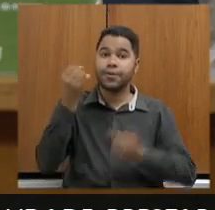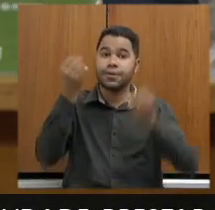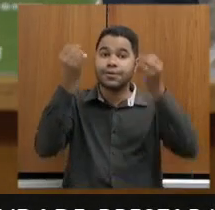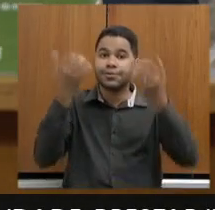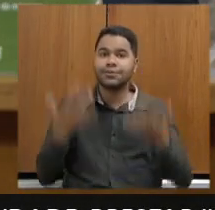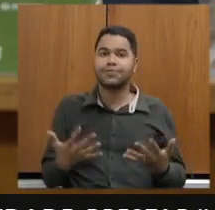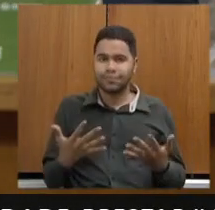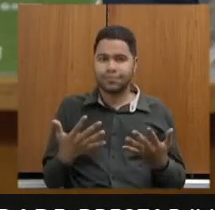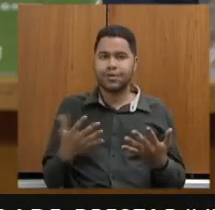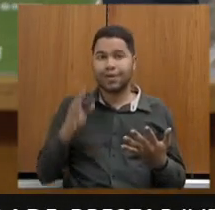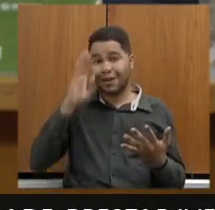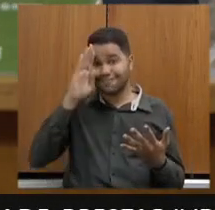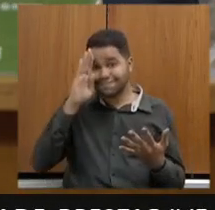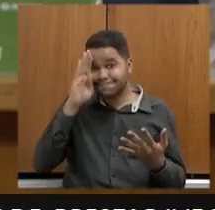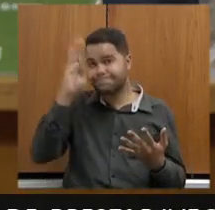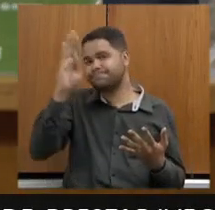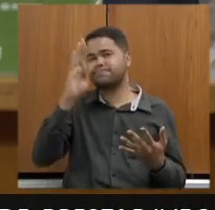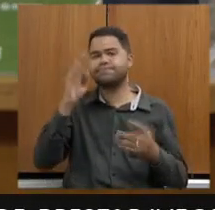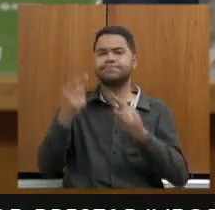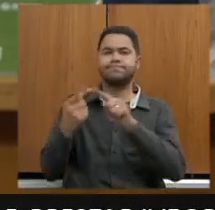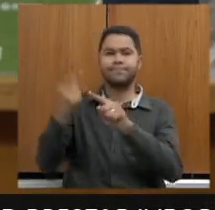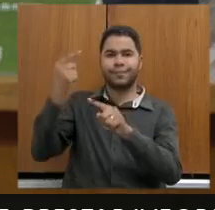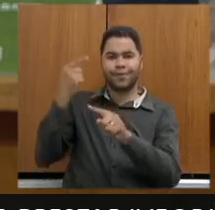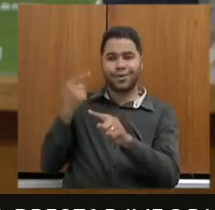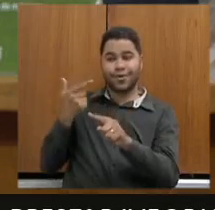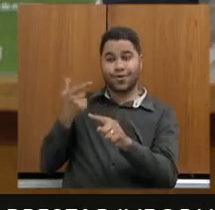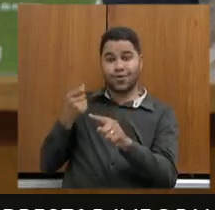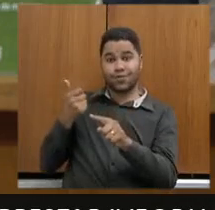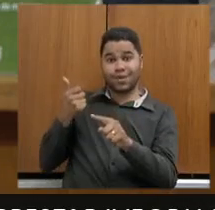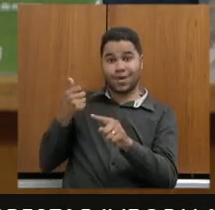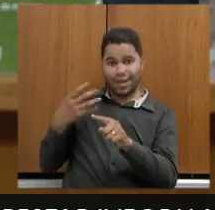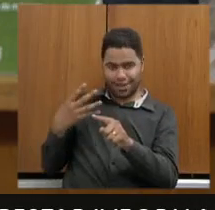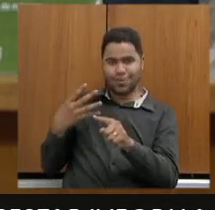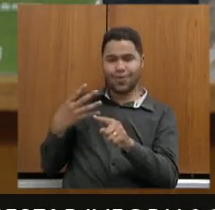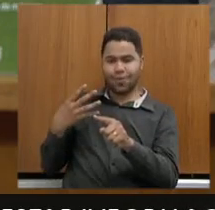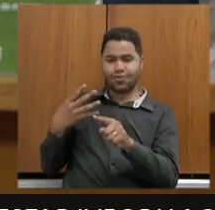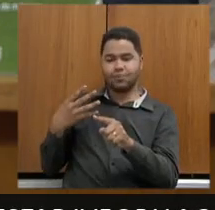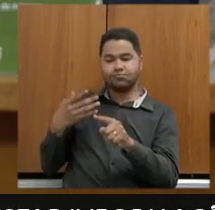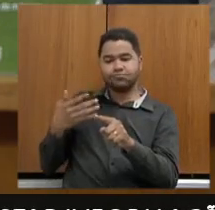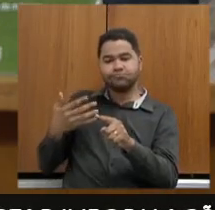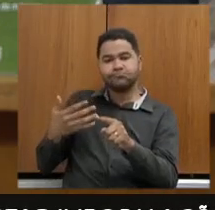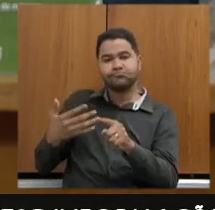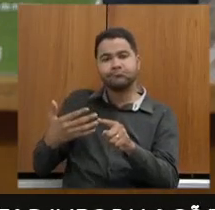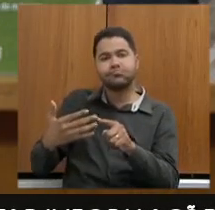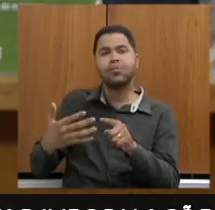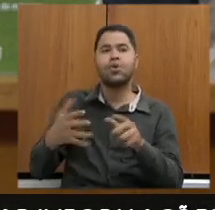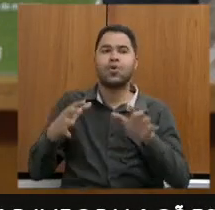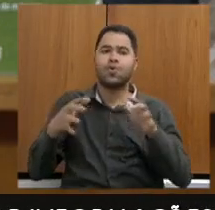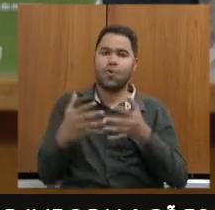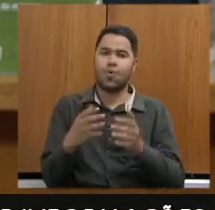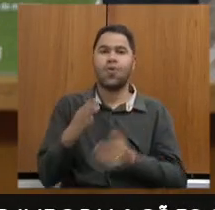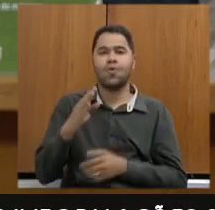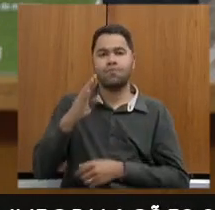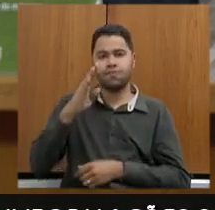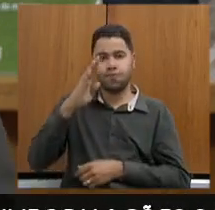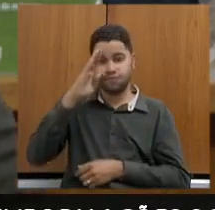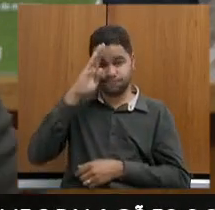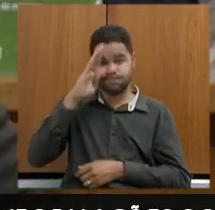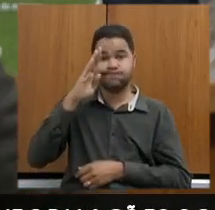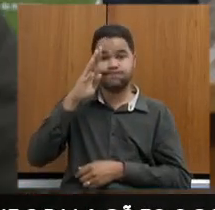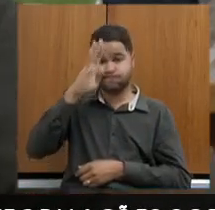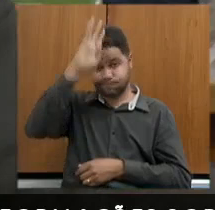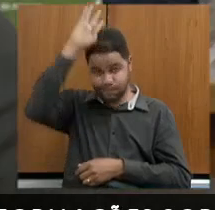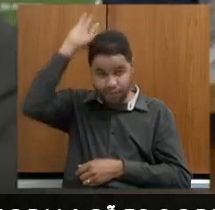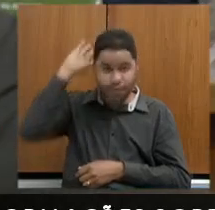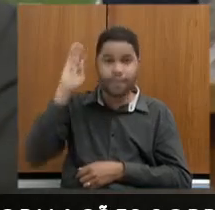destacarmos que desde 2014 o corpo de bombeiros trabalhou o seu planejamento